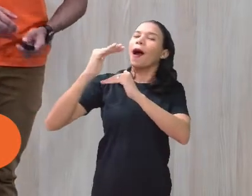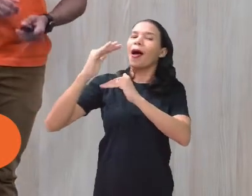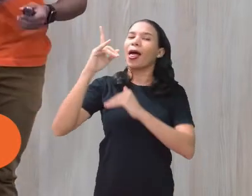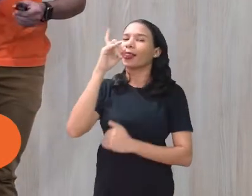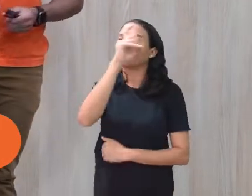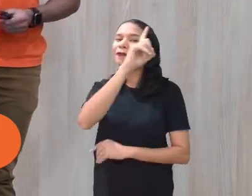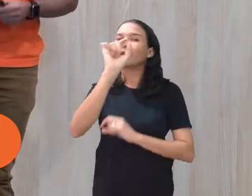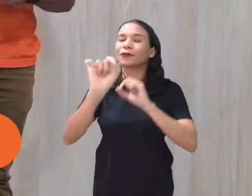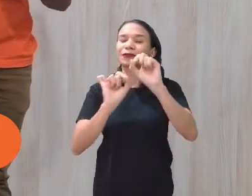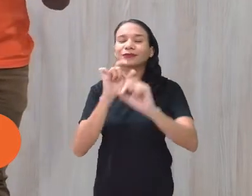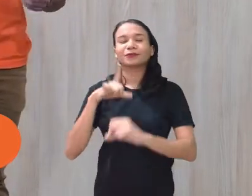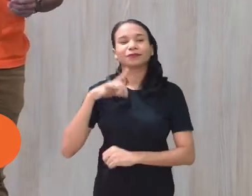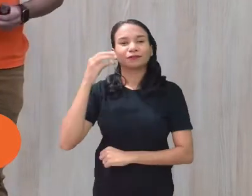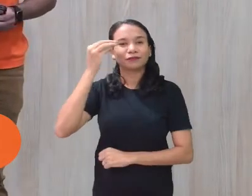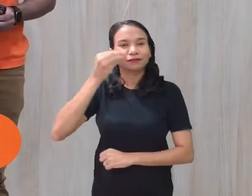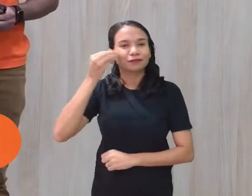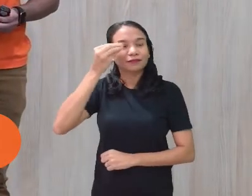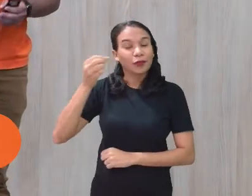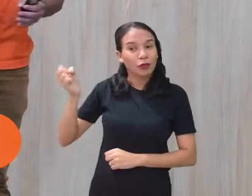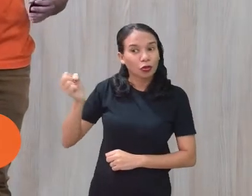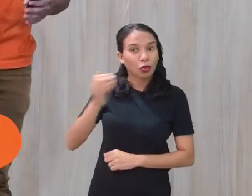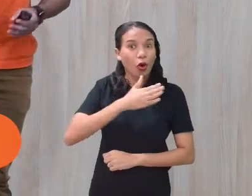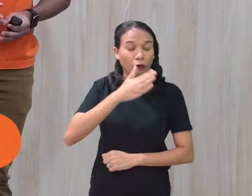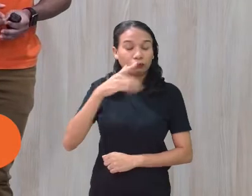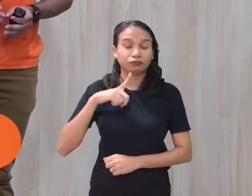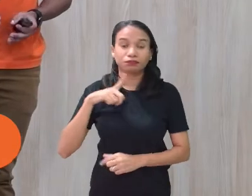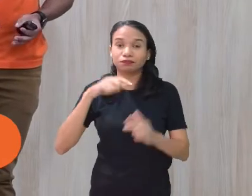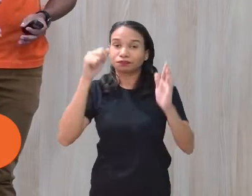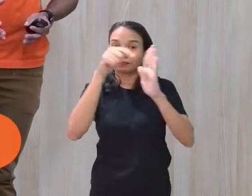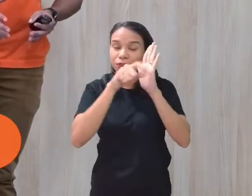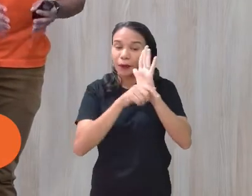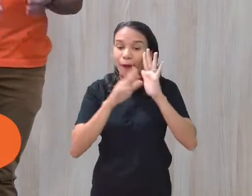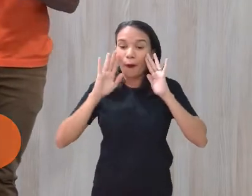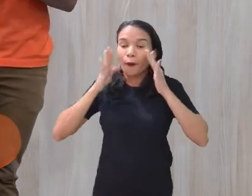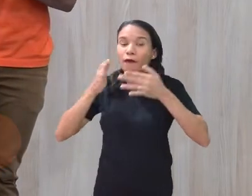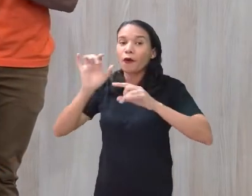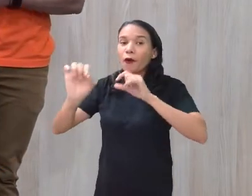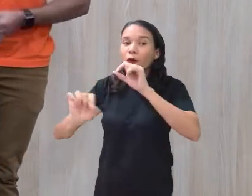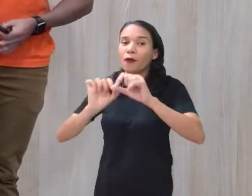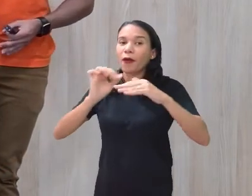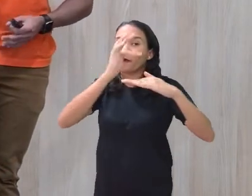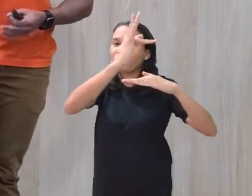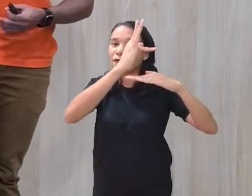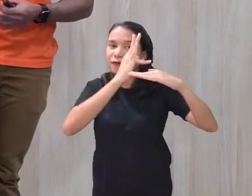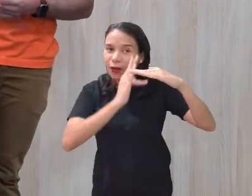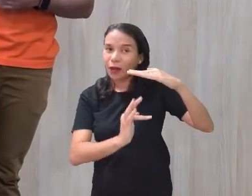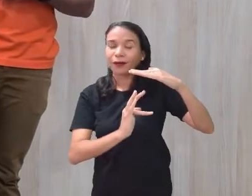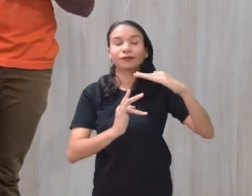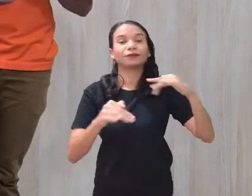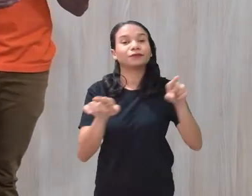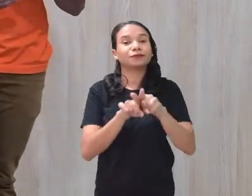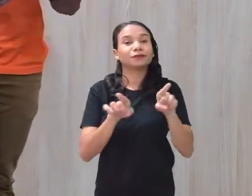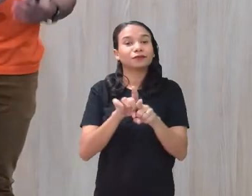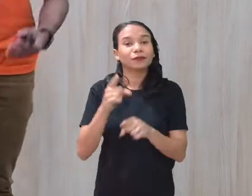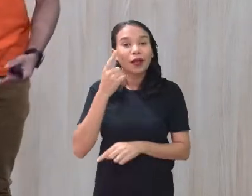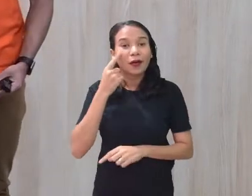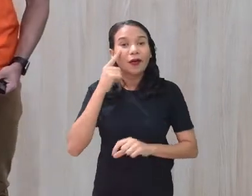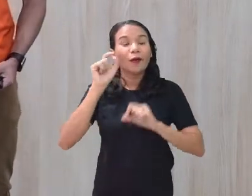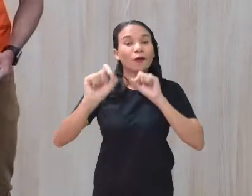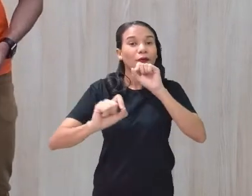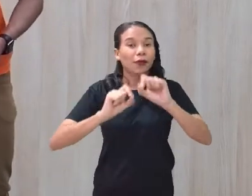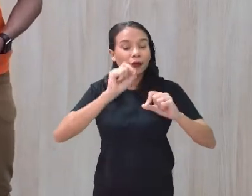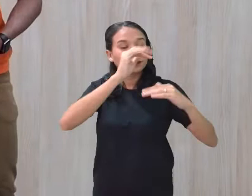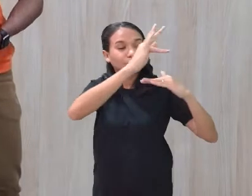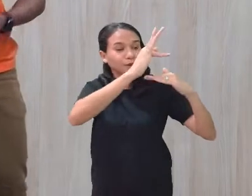certo? Vamos vivenciar aí essas questões voltadas para frações. Vamos ver aí a questão de